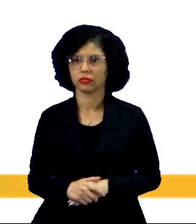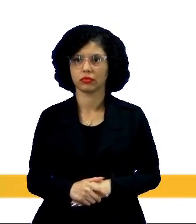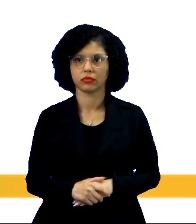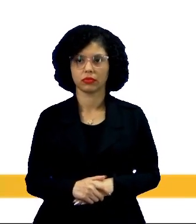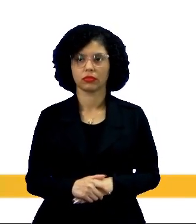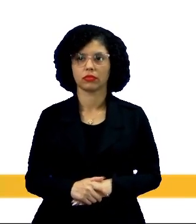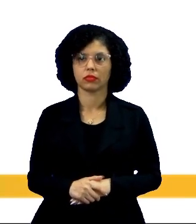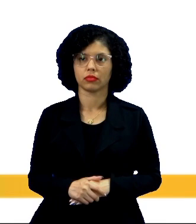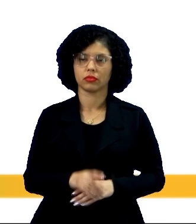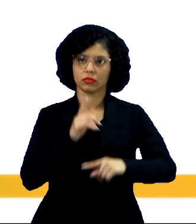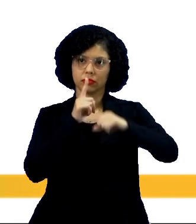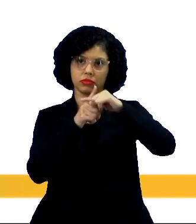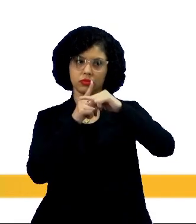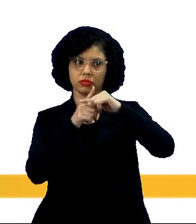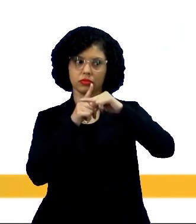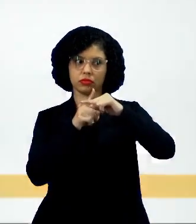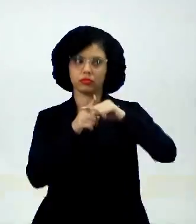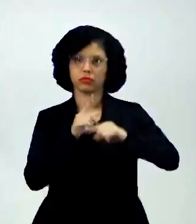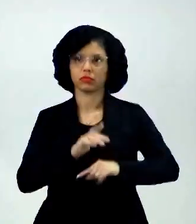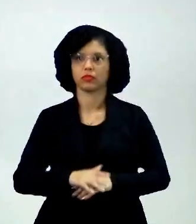Eu vou ter aqui a cruz.